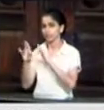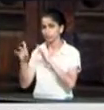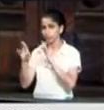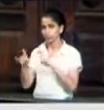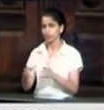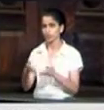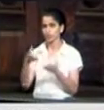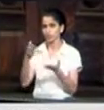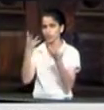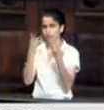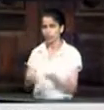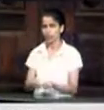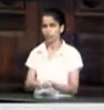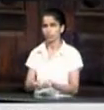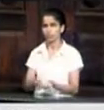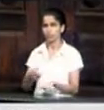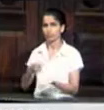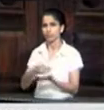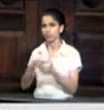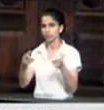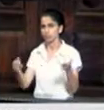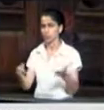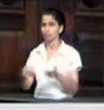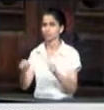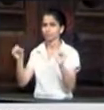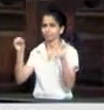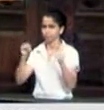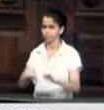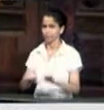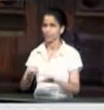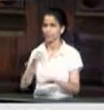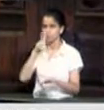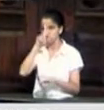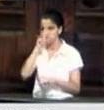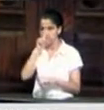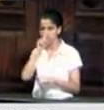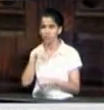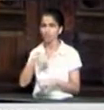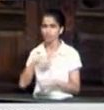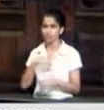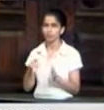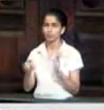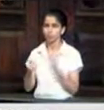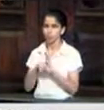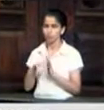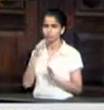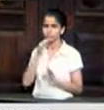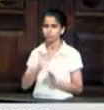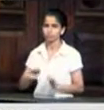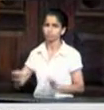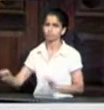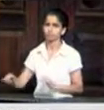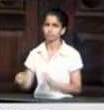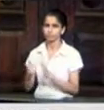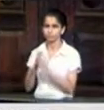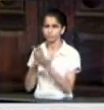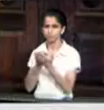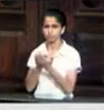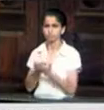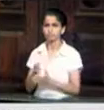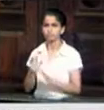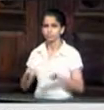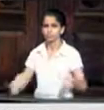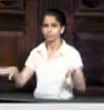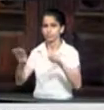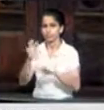aprovar algo que certamente será muito danoso e abominável para a vida das crianças e nossos estudantes em todo o